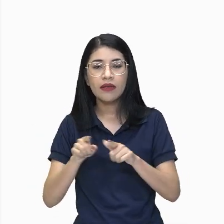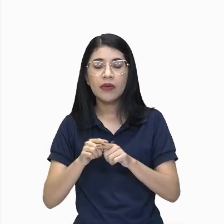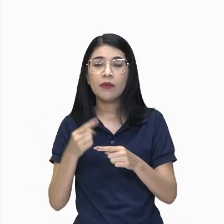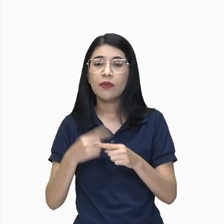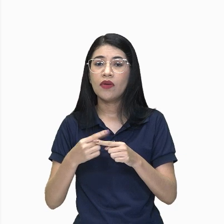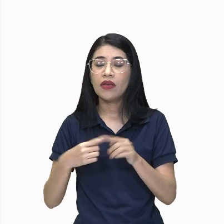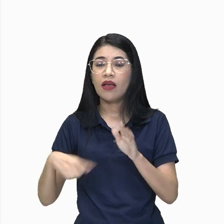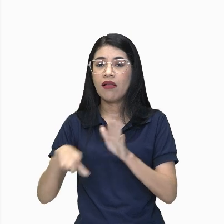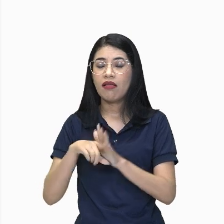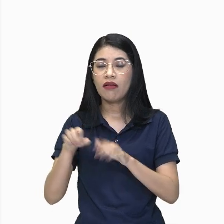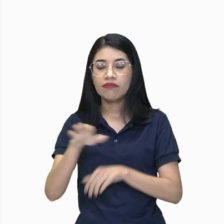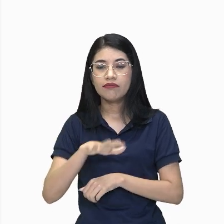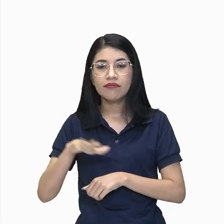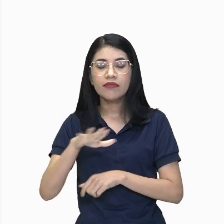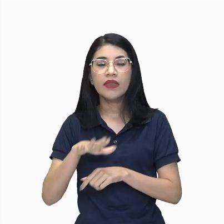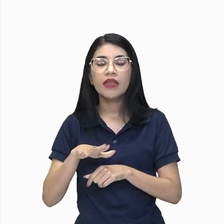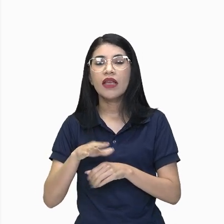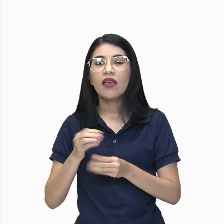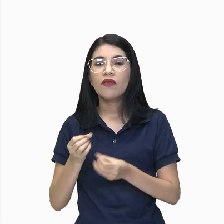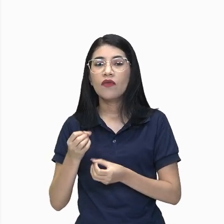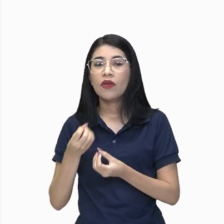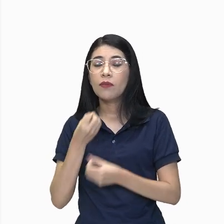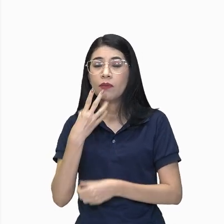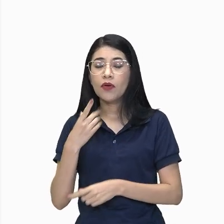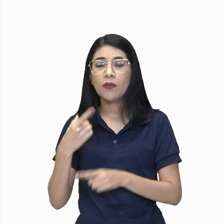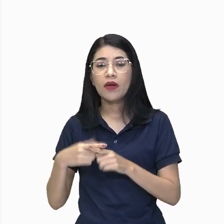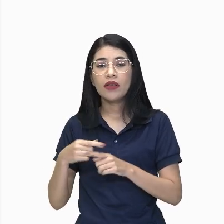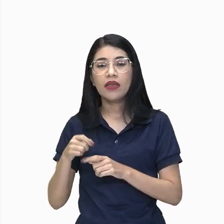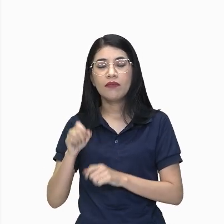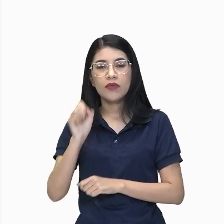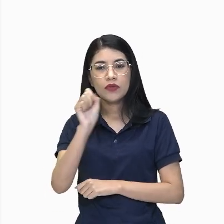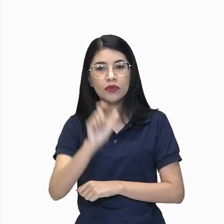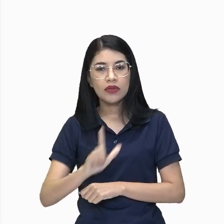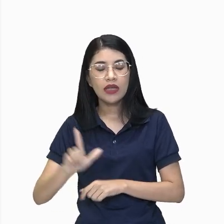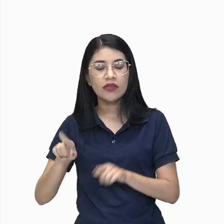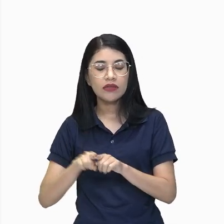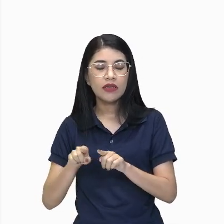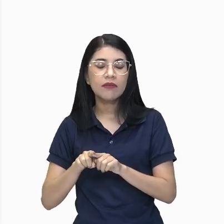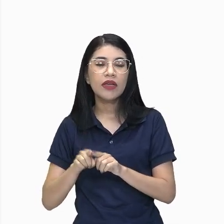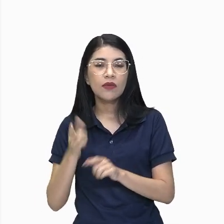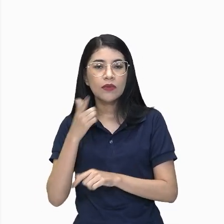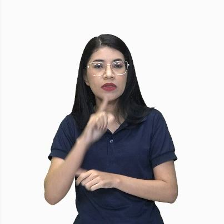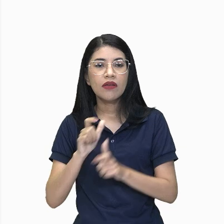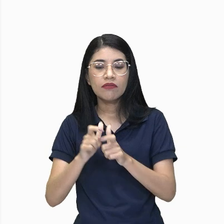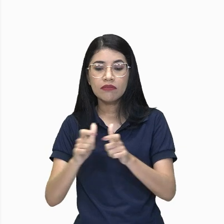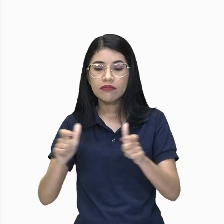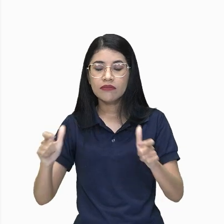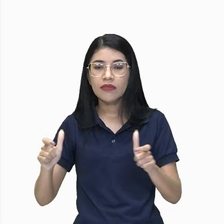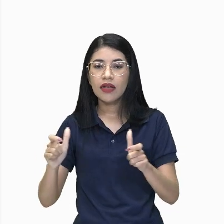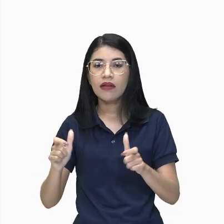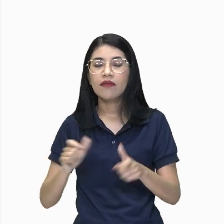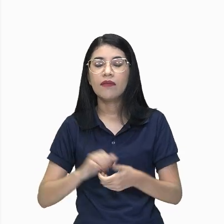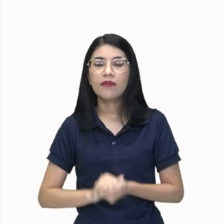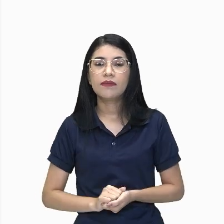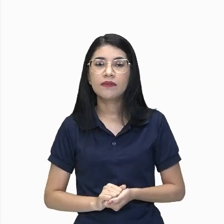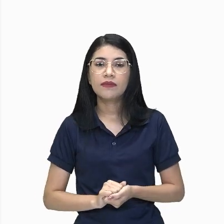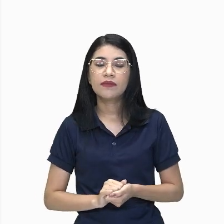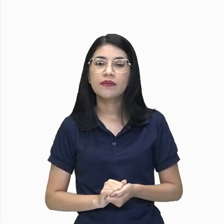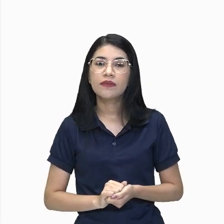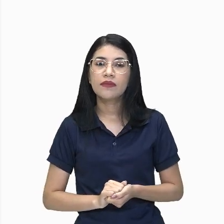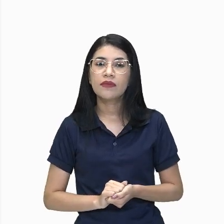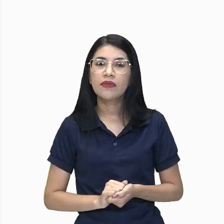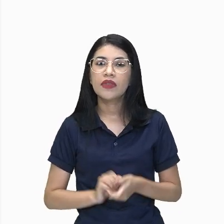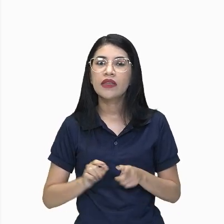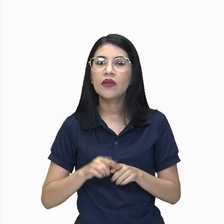agrária brasileira, principalmente na região sudeste. A gente vai ver também que foi algo definitivo para o surgimento ali da